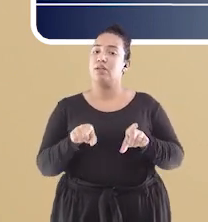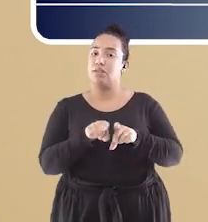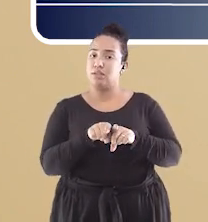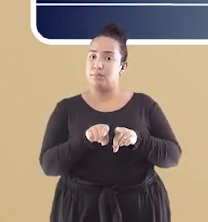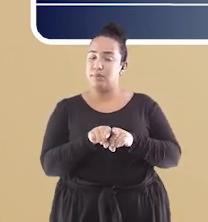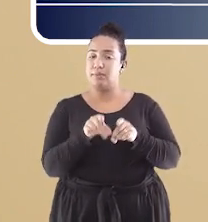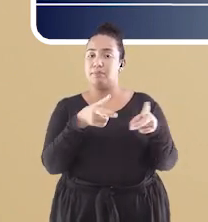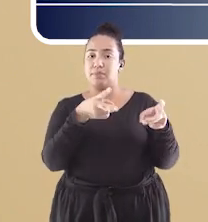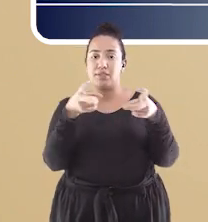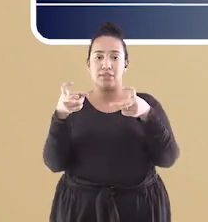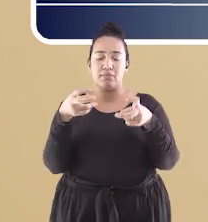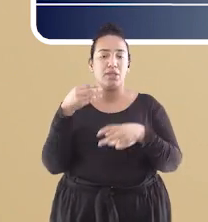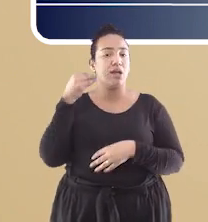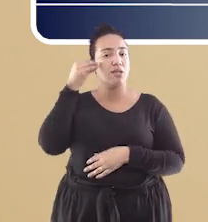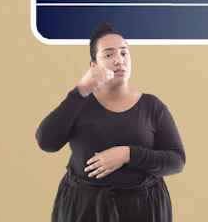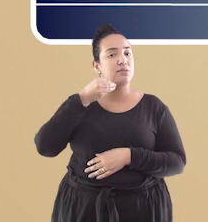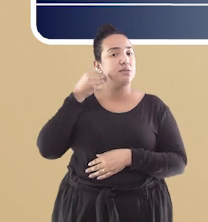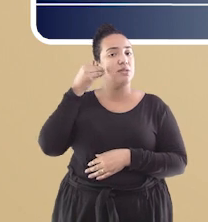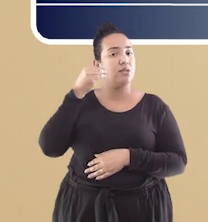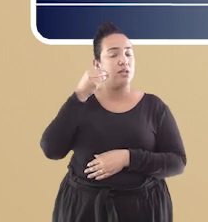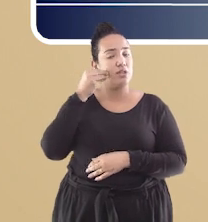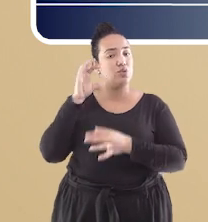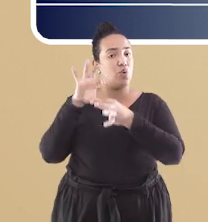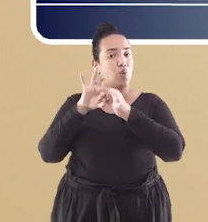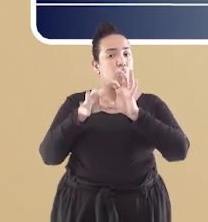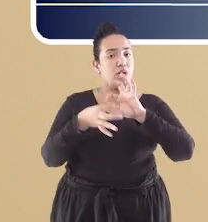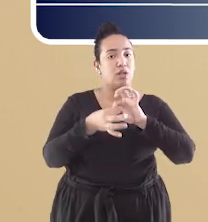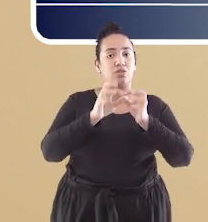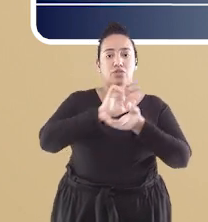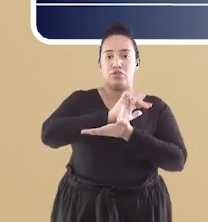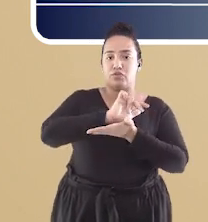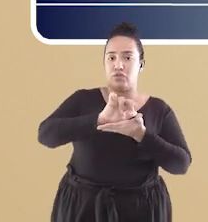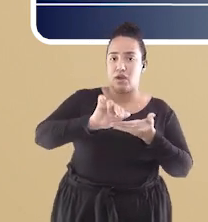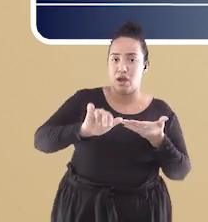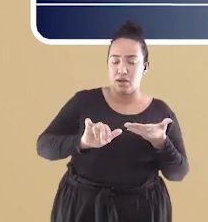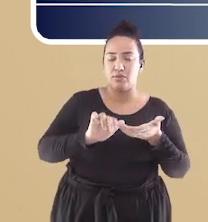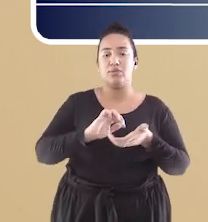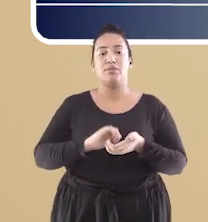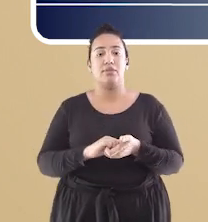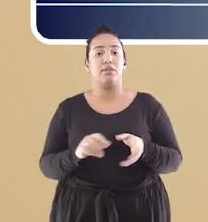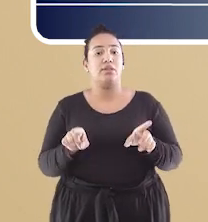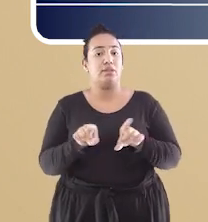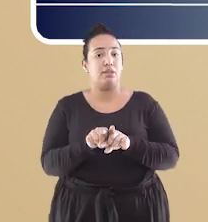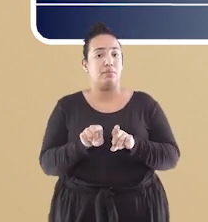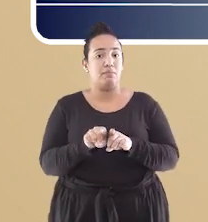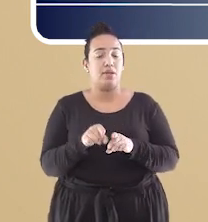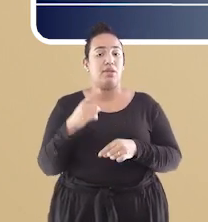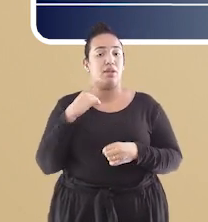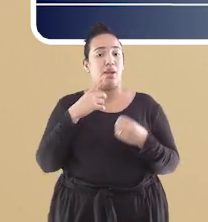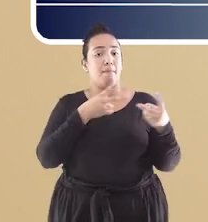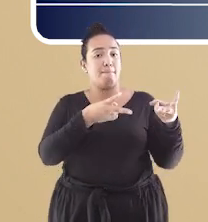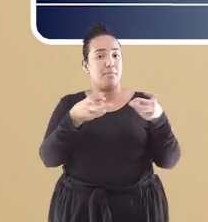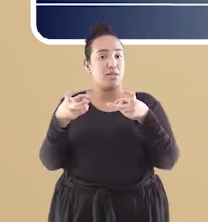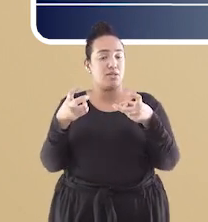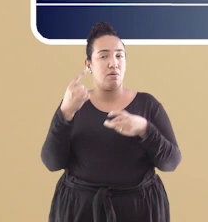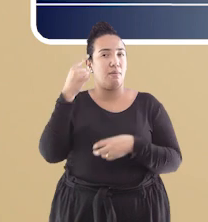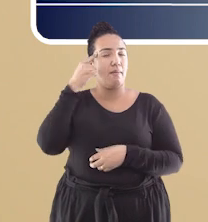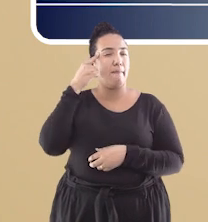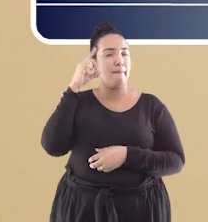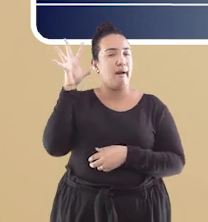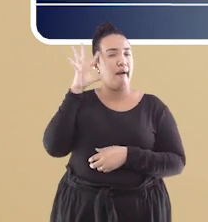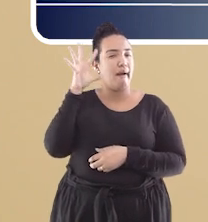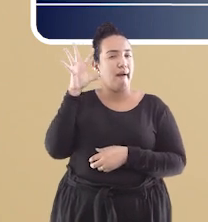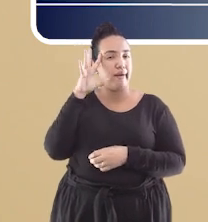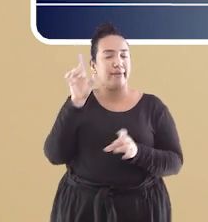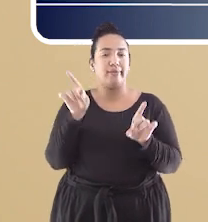modo a ampliar a experiência com diferentes contextos e práticas artístico-visuais e cultivar a percepção, o imaginário,